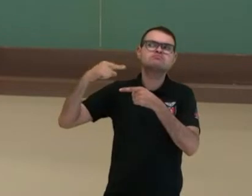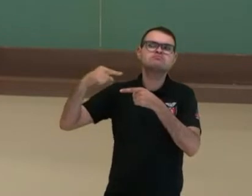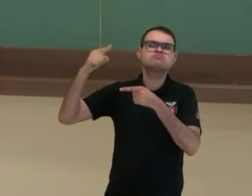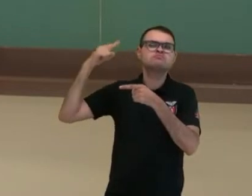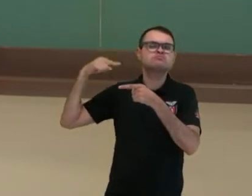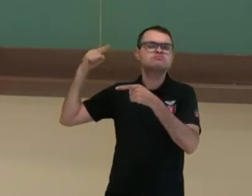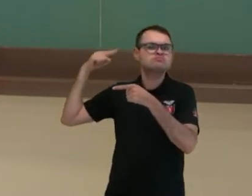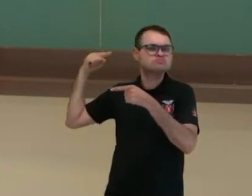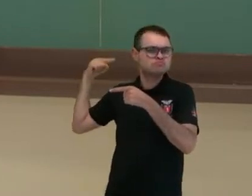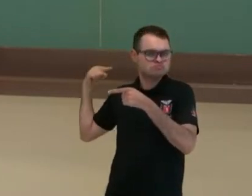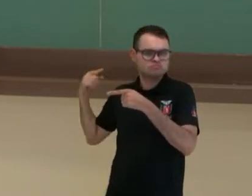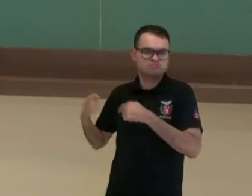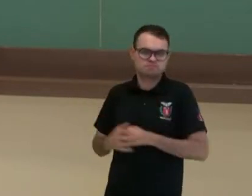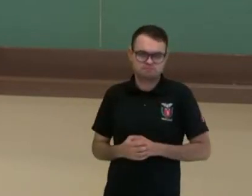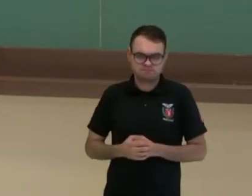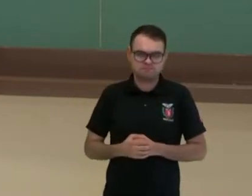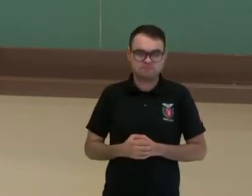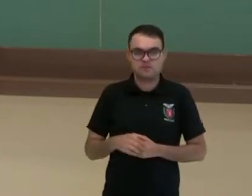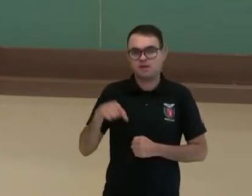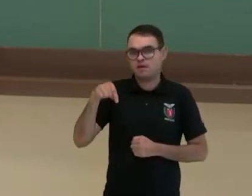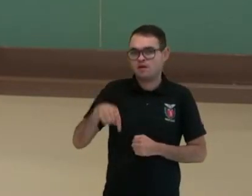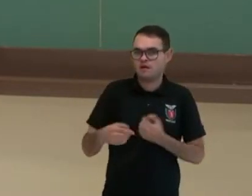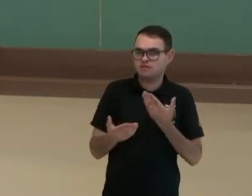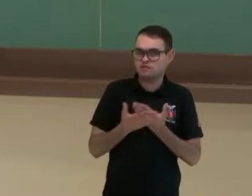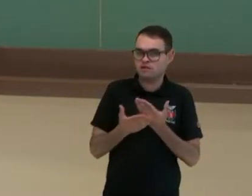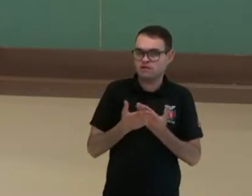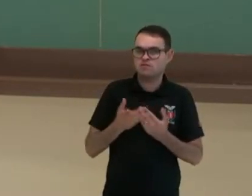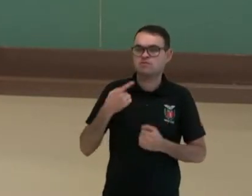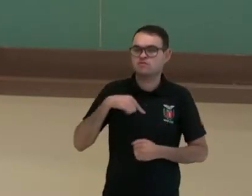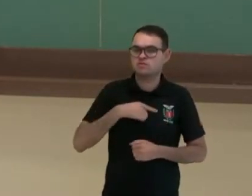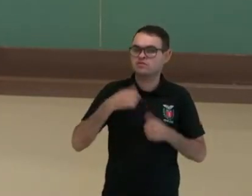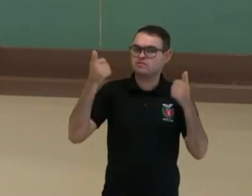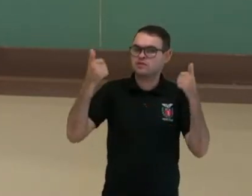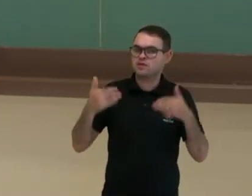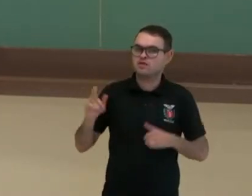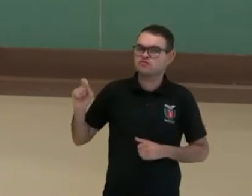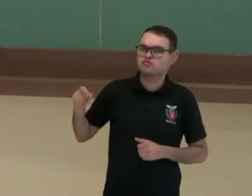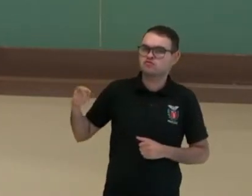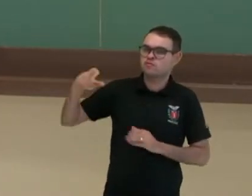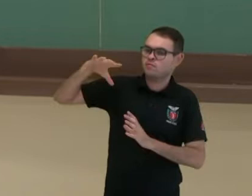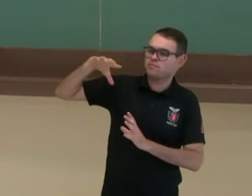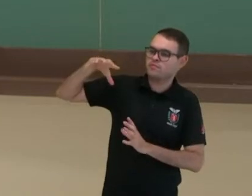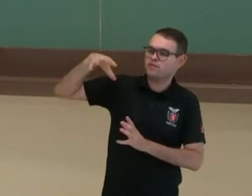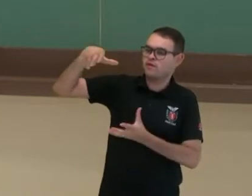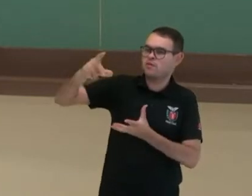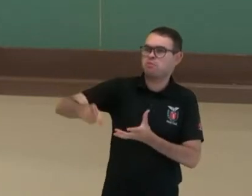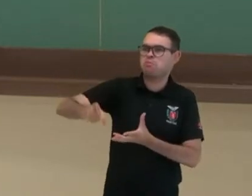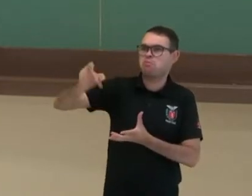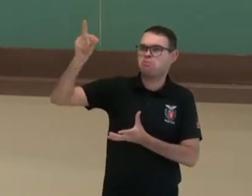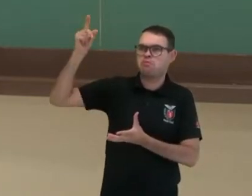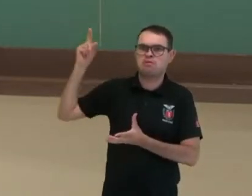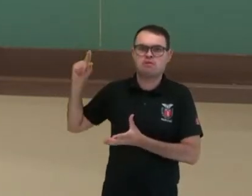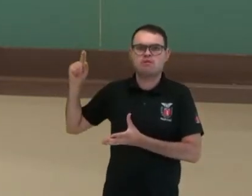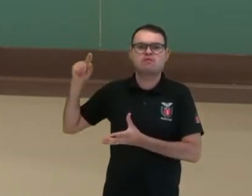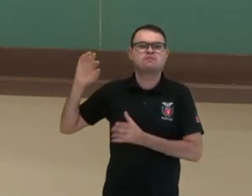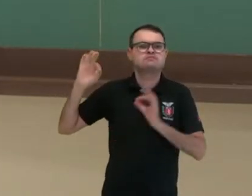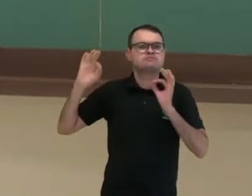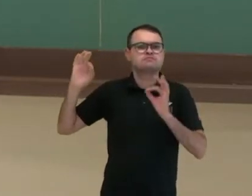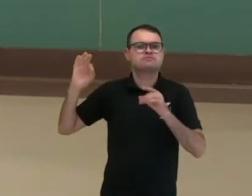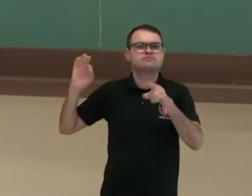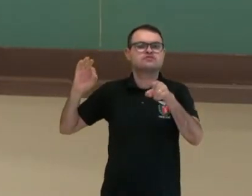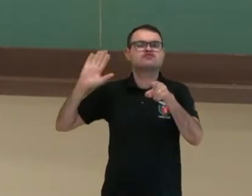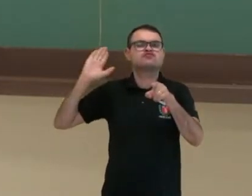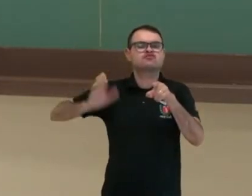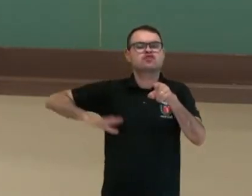Então, quando nessa aula nós falarmos sobre a Terra primitiva, com certeza você já